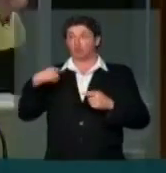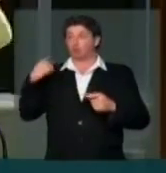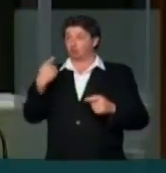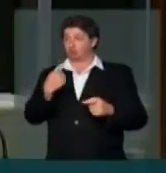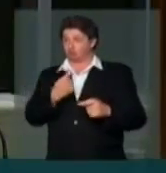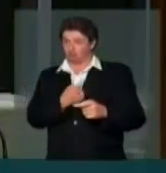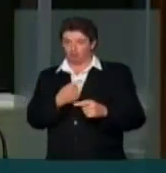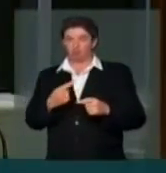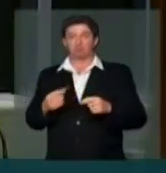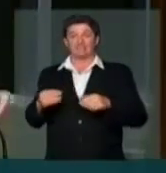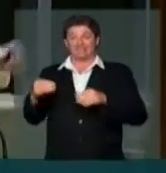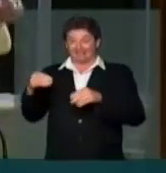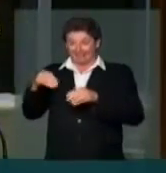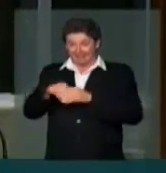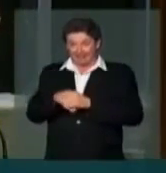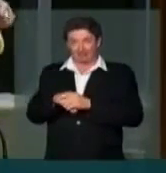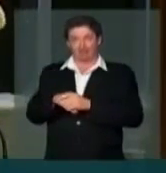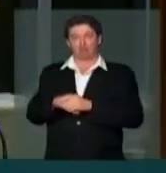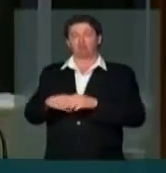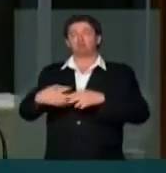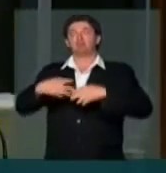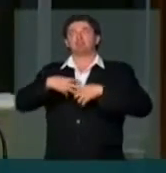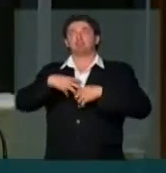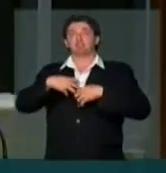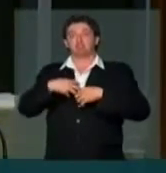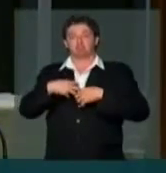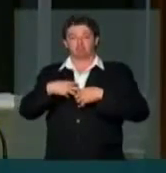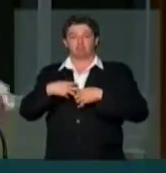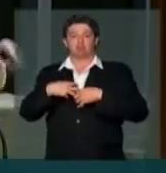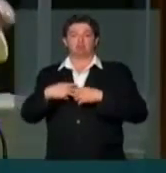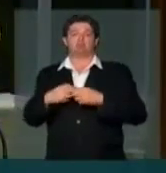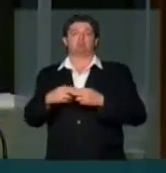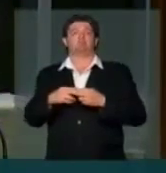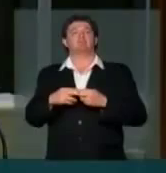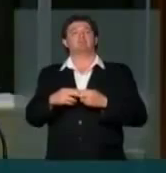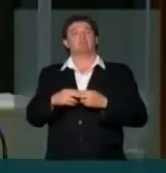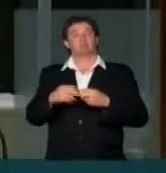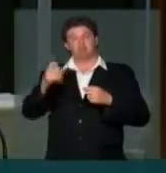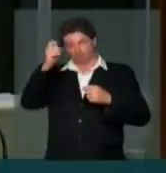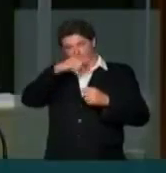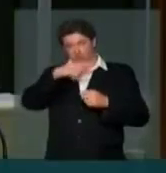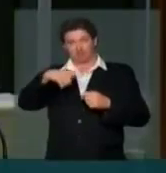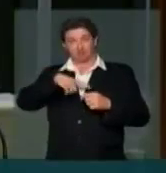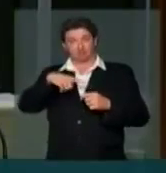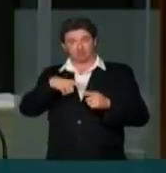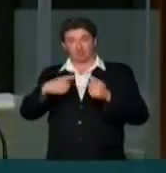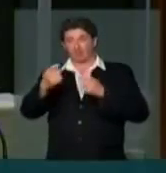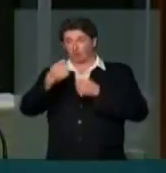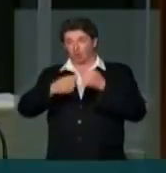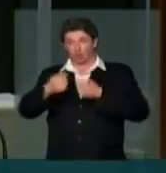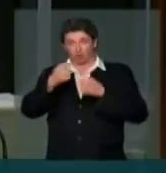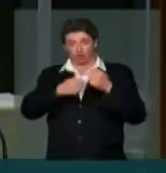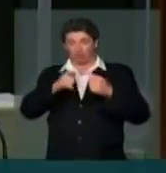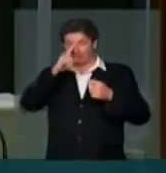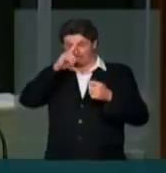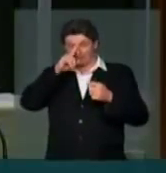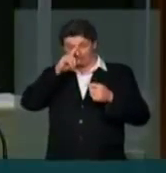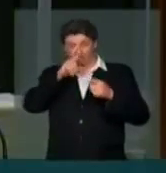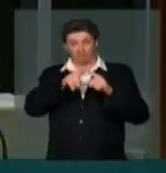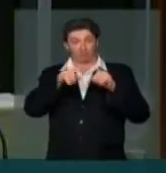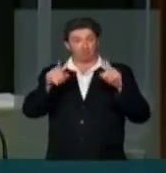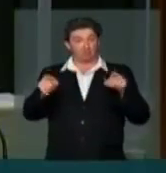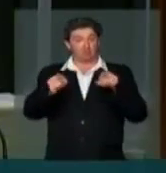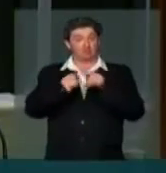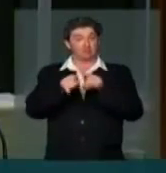estamos dentro de um clima que é interno, que nós temos dificuldades econômicas graves, mas que